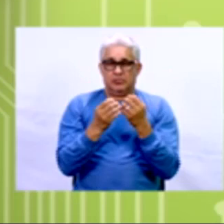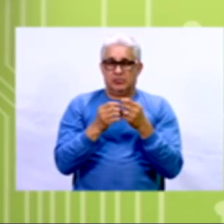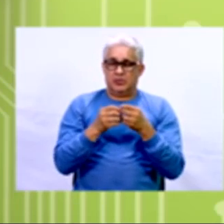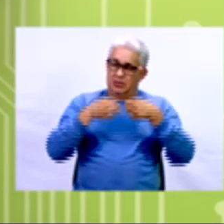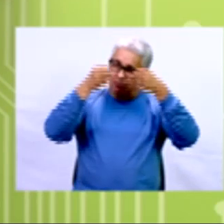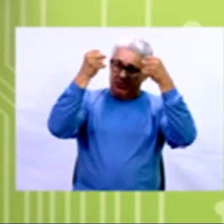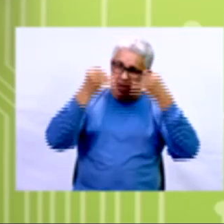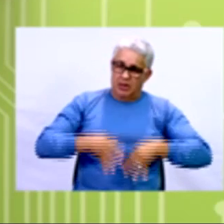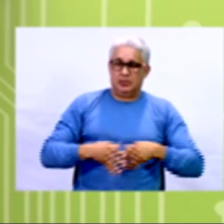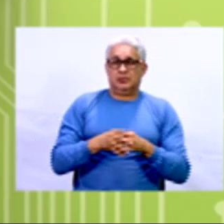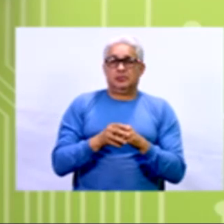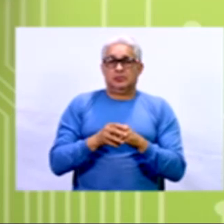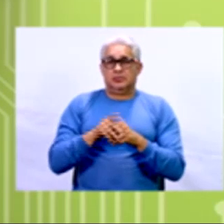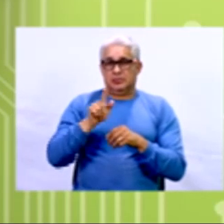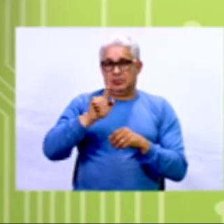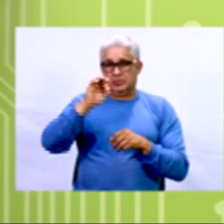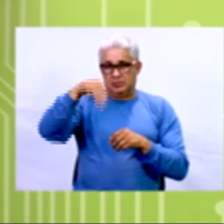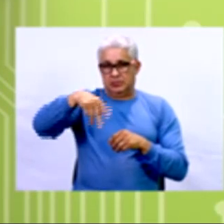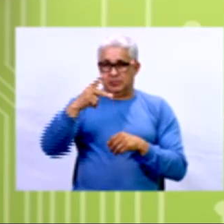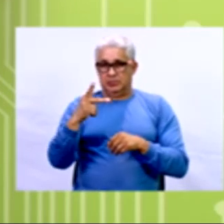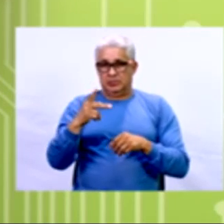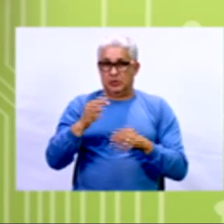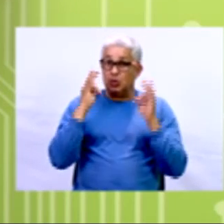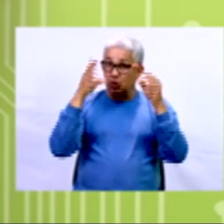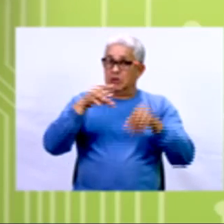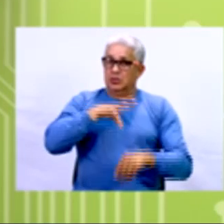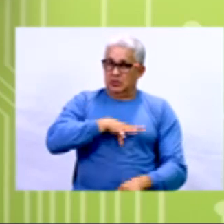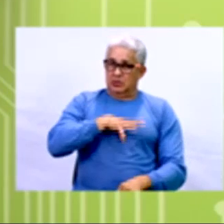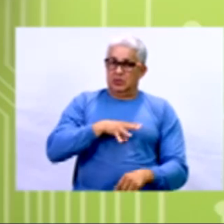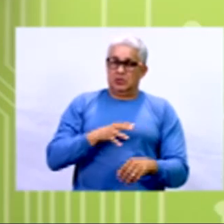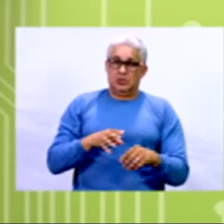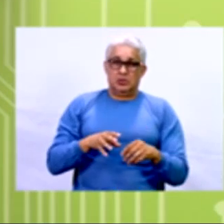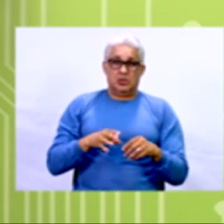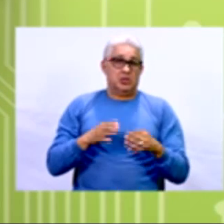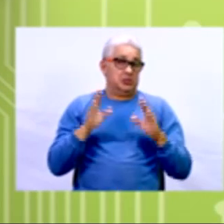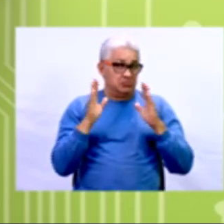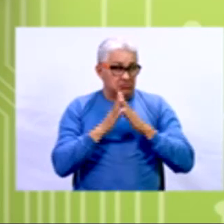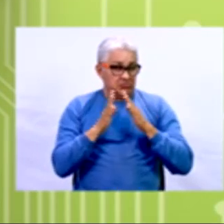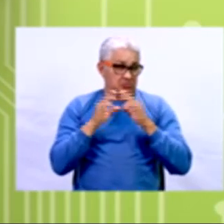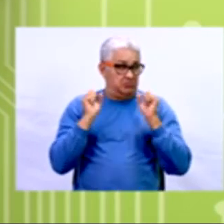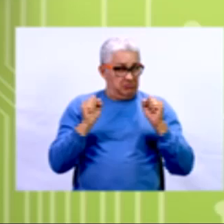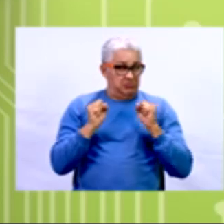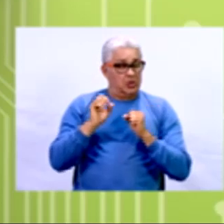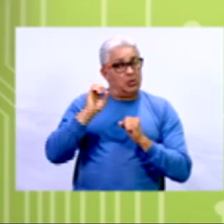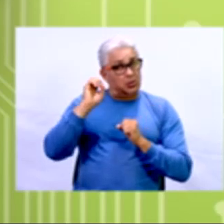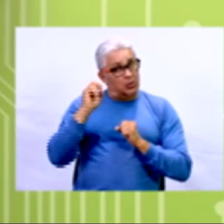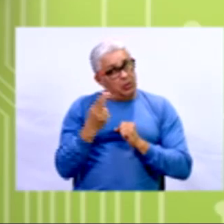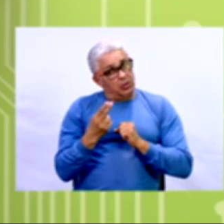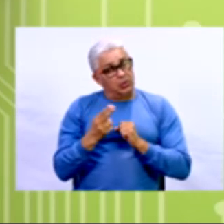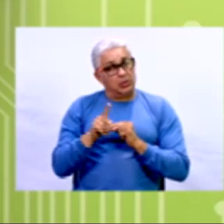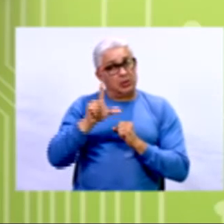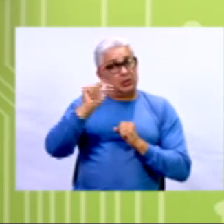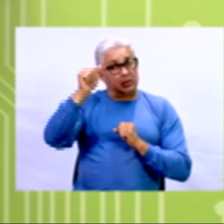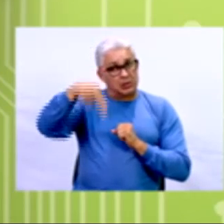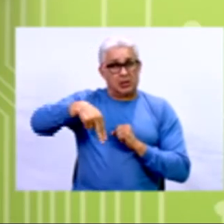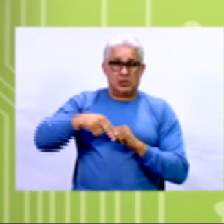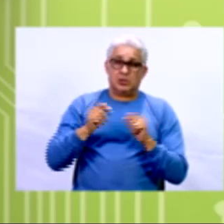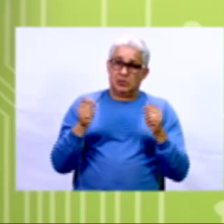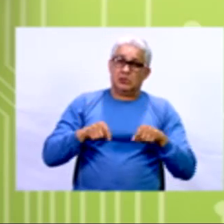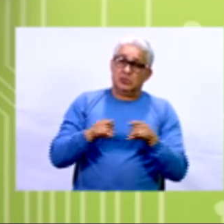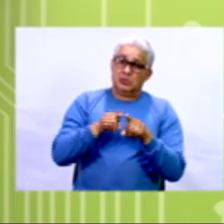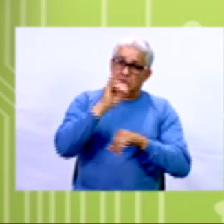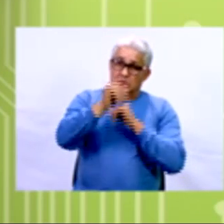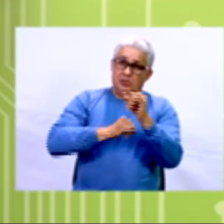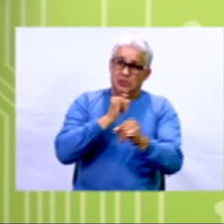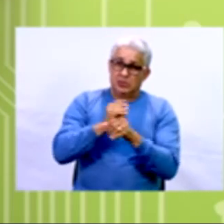sobre o GIMP. Ele é todo em português, tá? Quem puder, em casa ou numa lan house, quem tiver acesso à